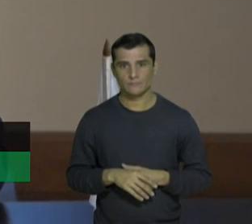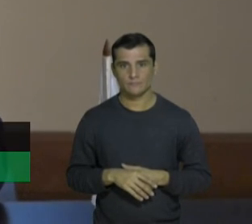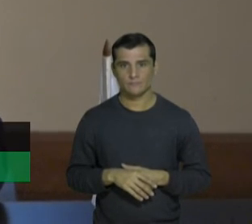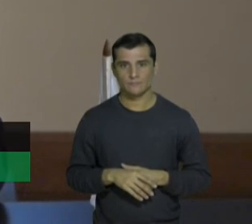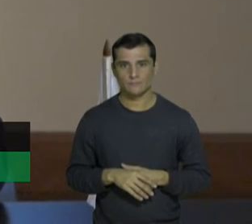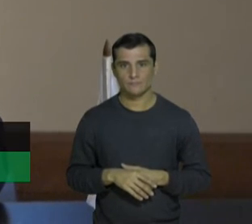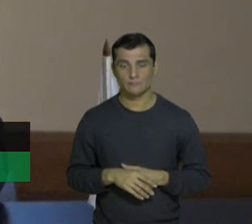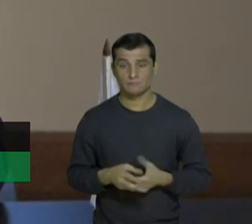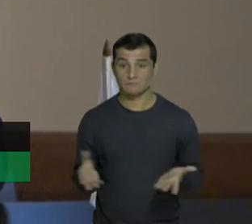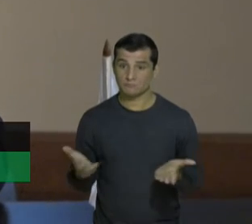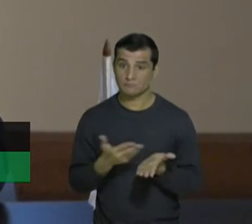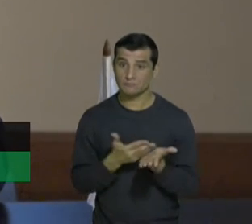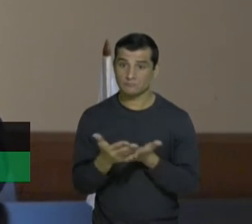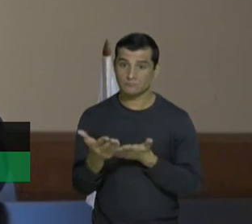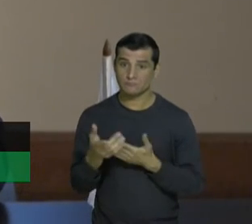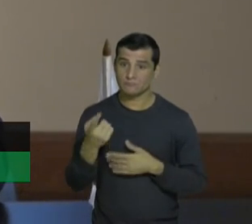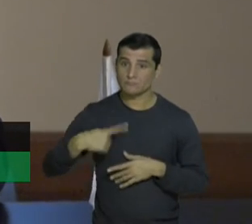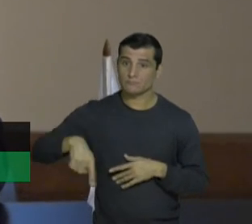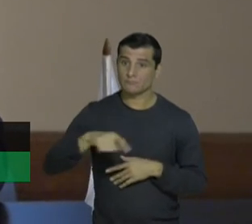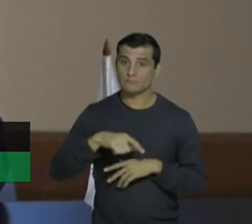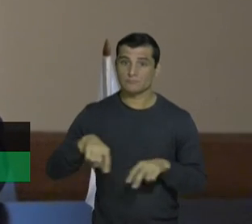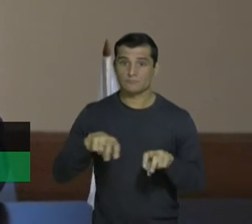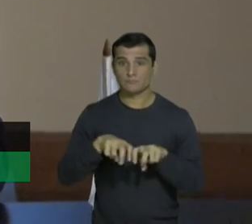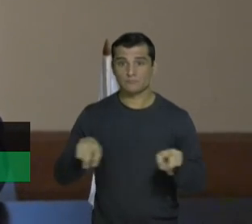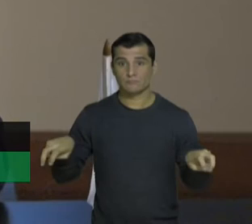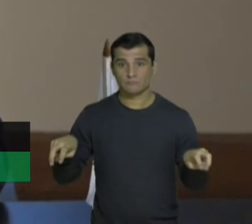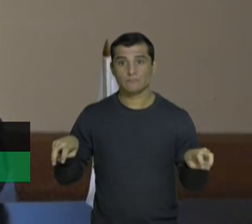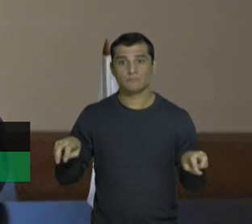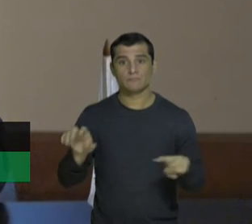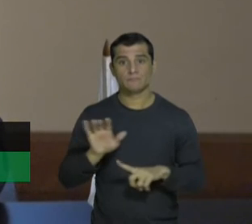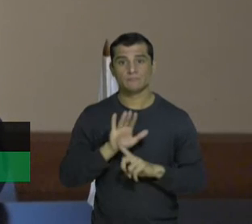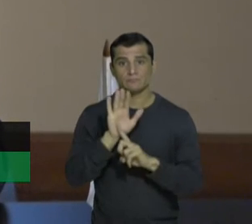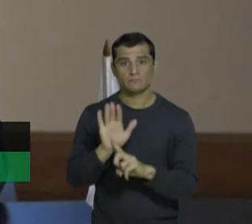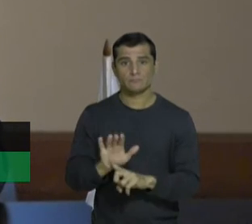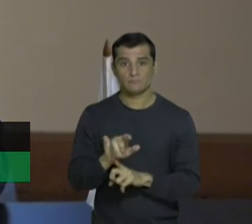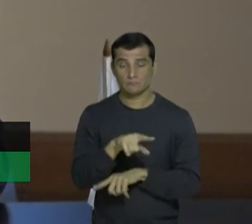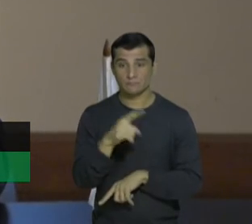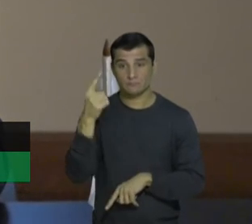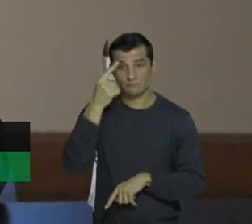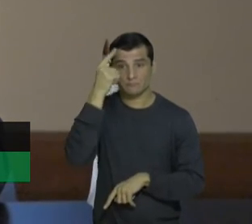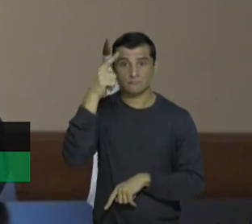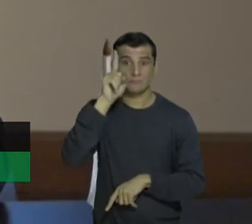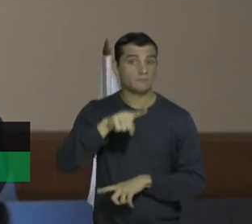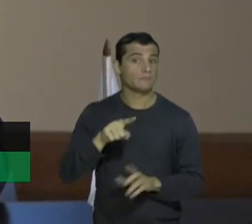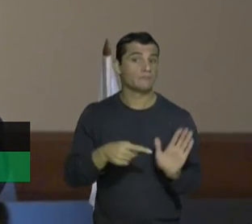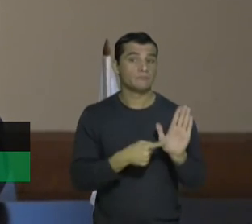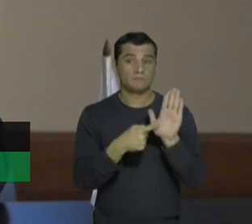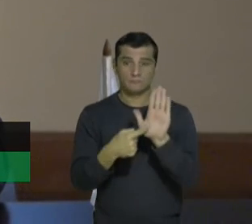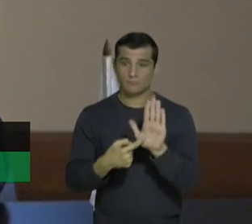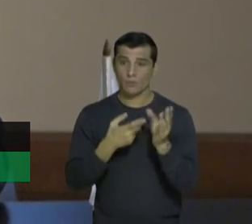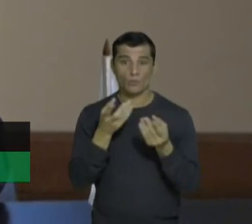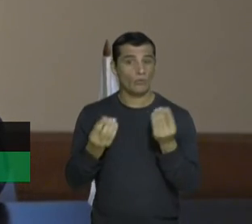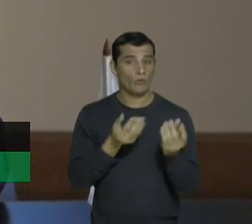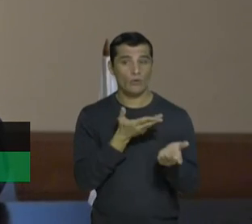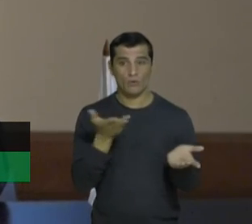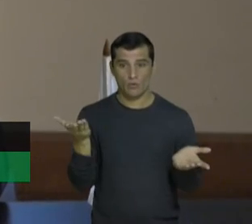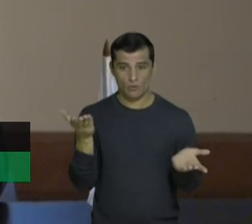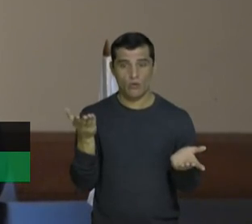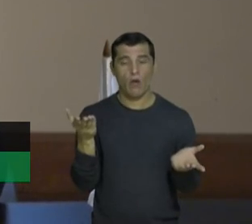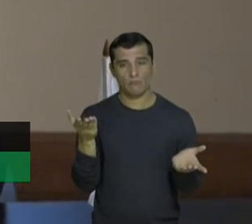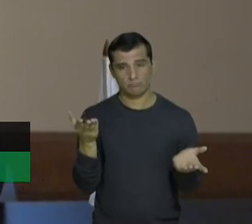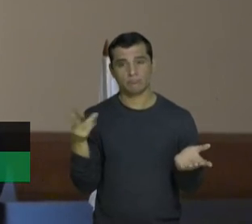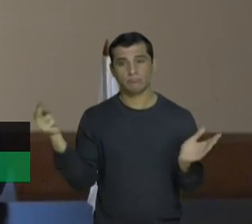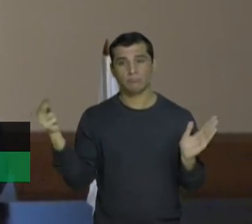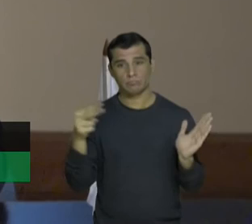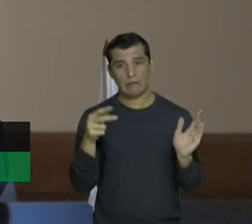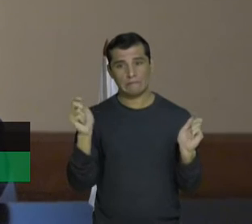dar início ao nosso painel e a ideia de fato era trazer aí para para essa esse